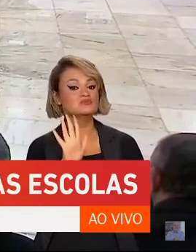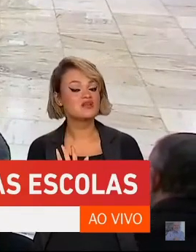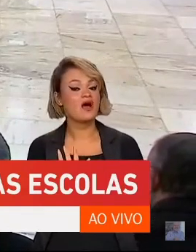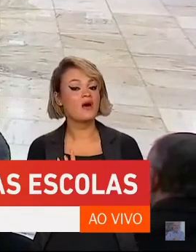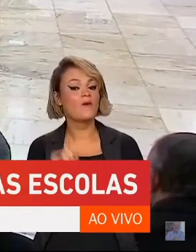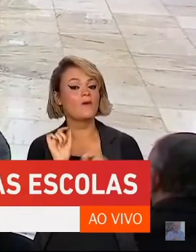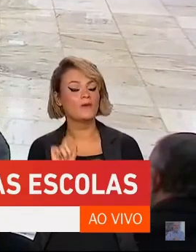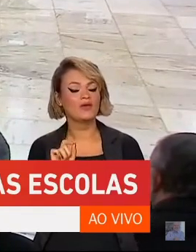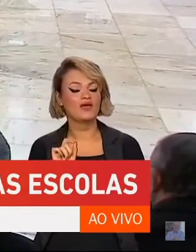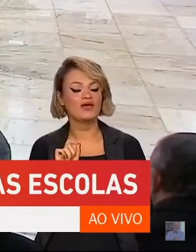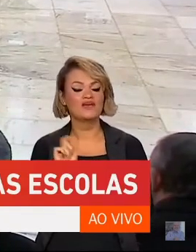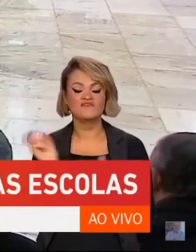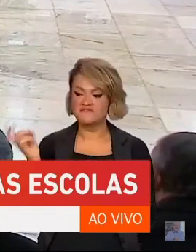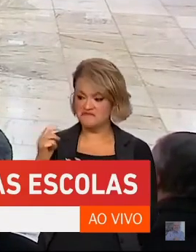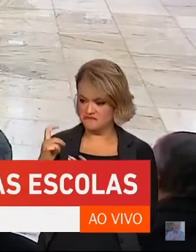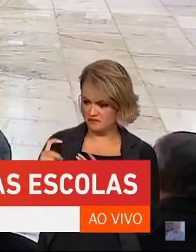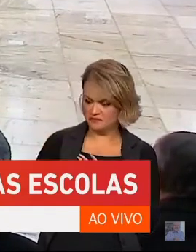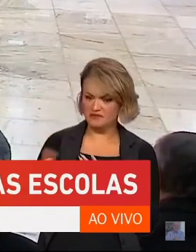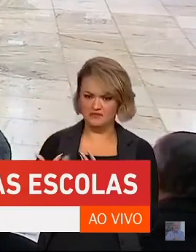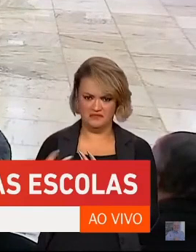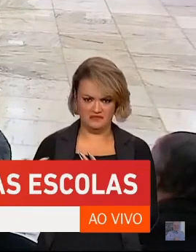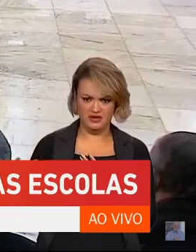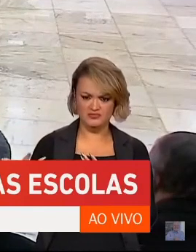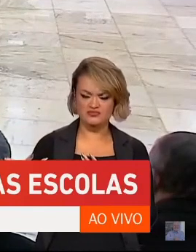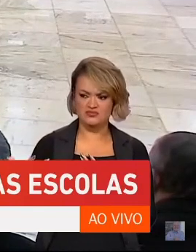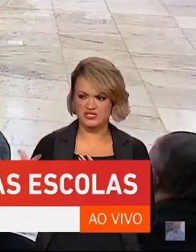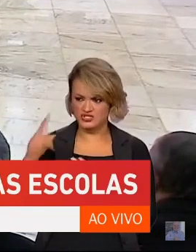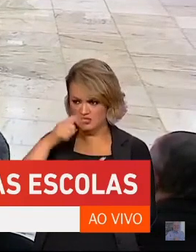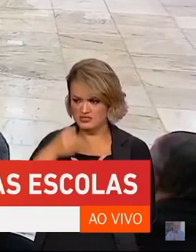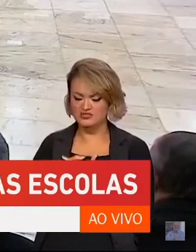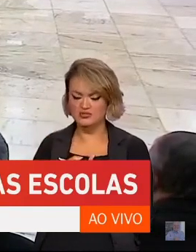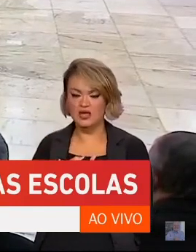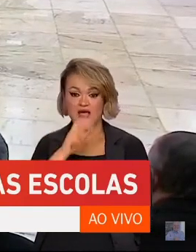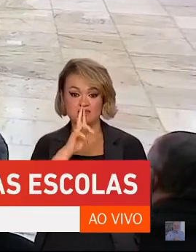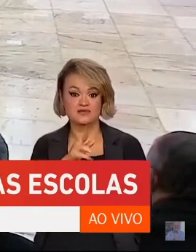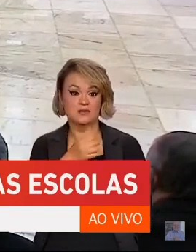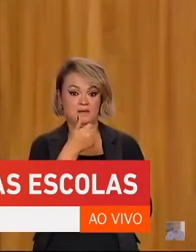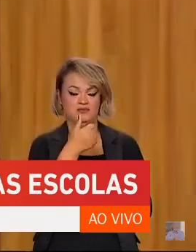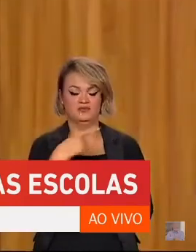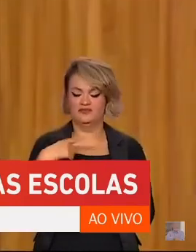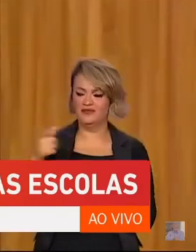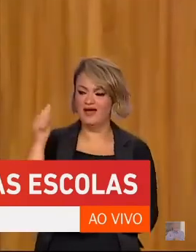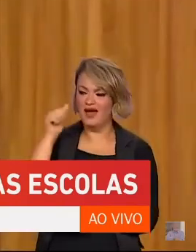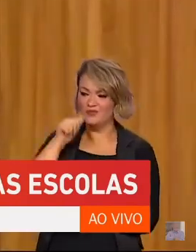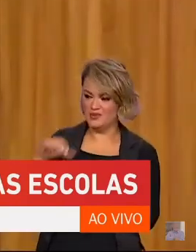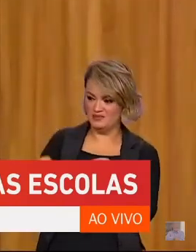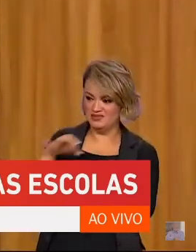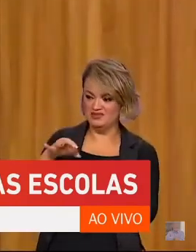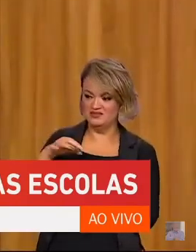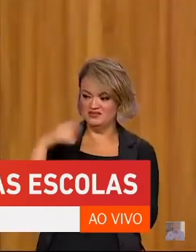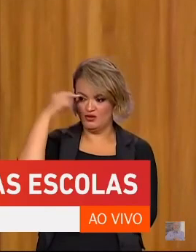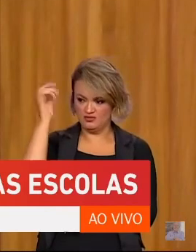a eficácia das medidas que todos nós estamos tomando. E quero, senhora presidenta Rosa Weber,